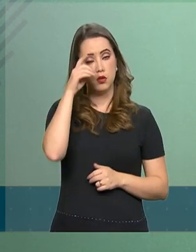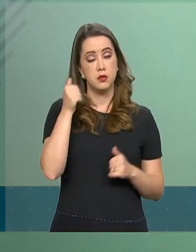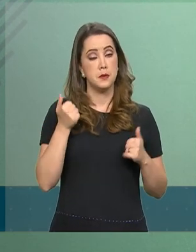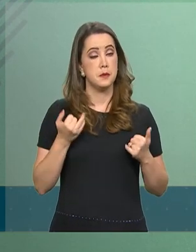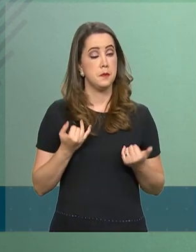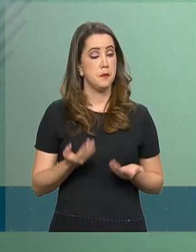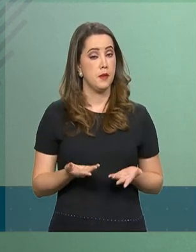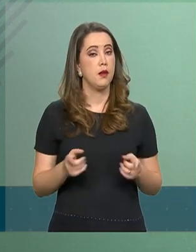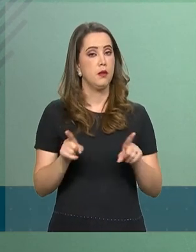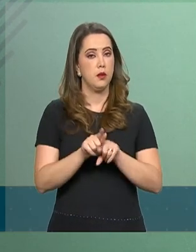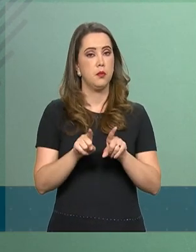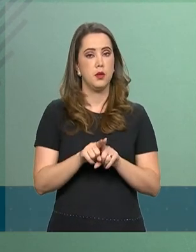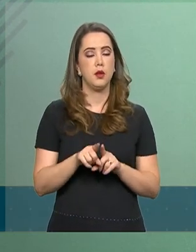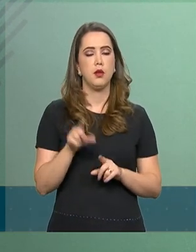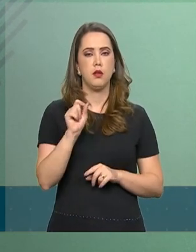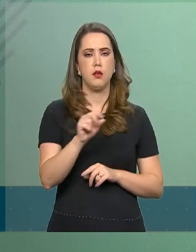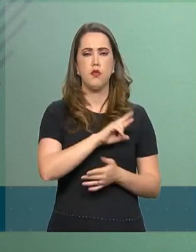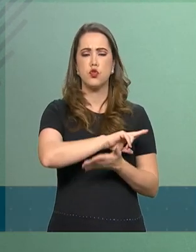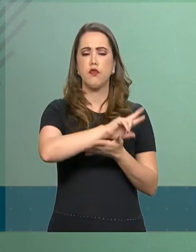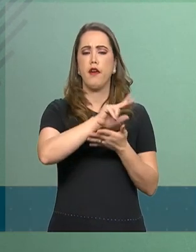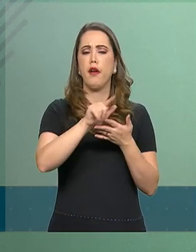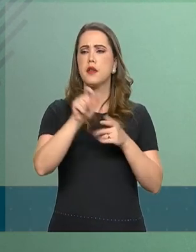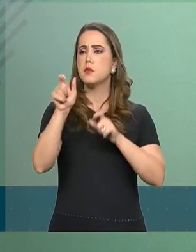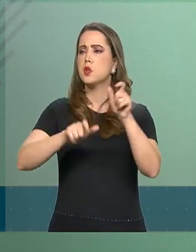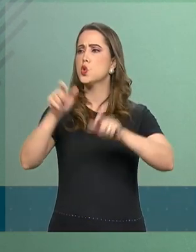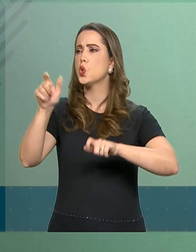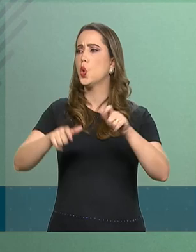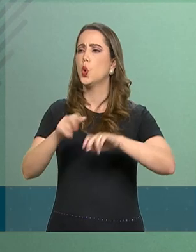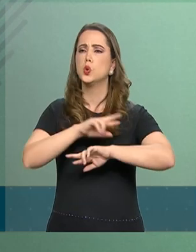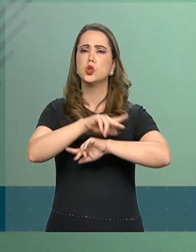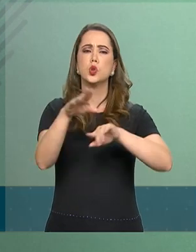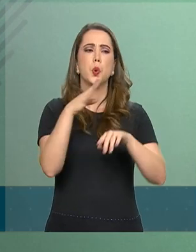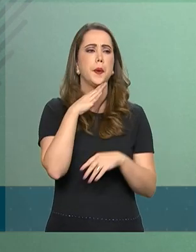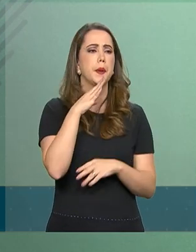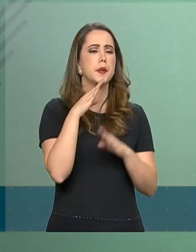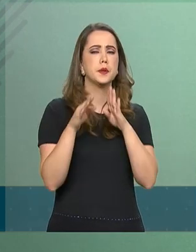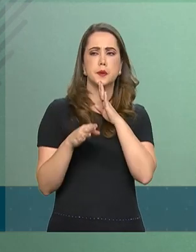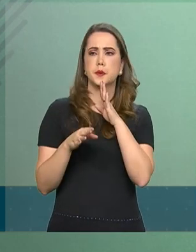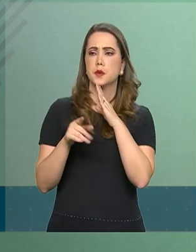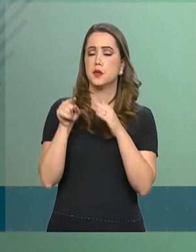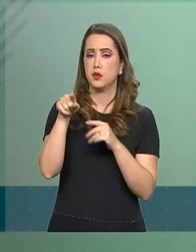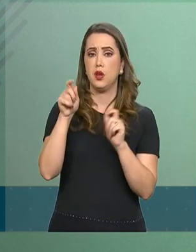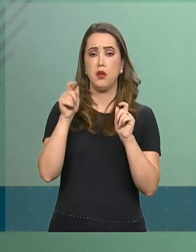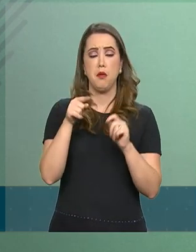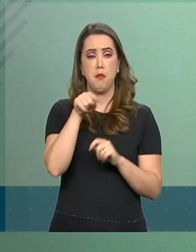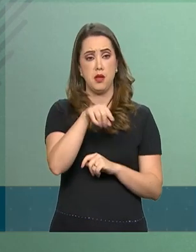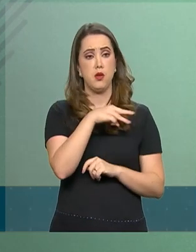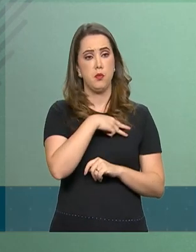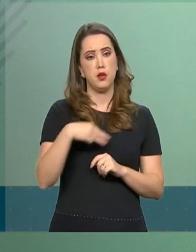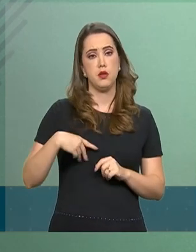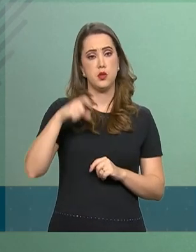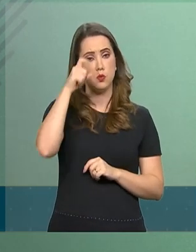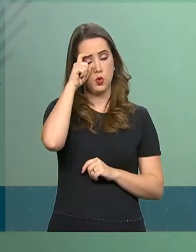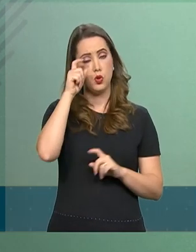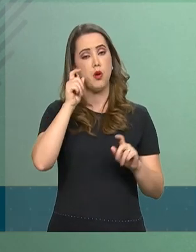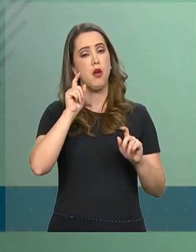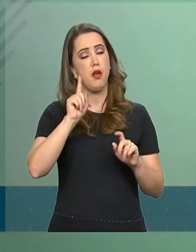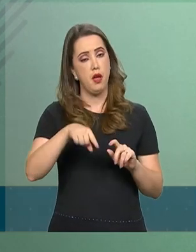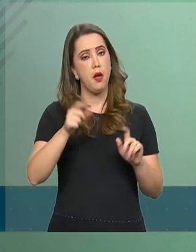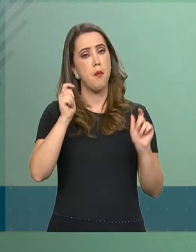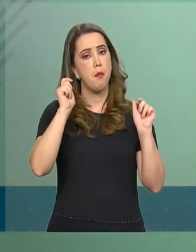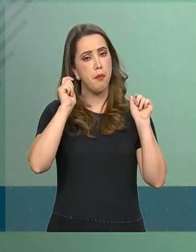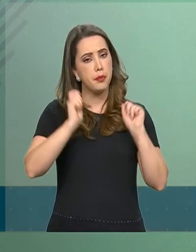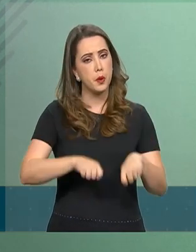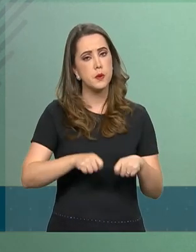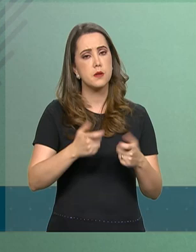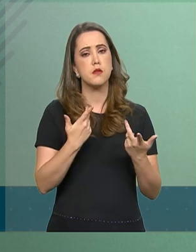o qualifica dentre tantas outras pessoas é como capaz de assumir esta importante